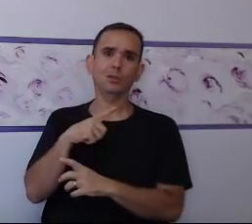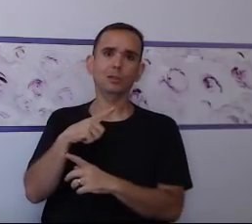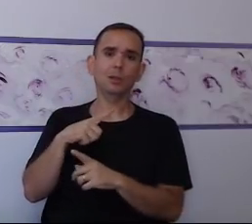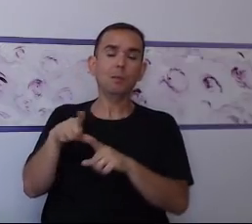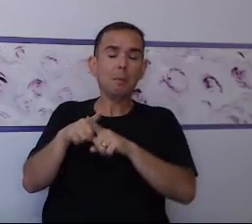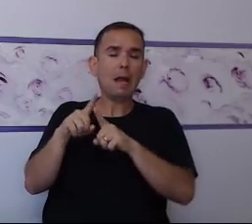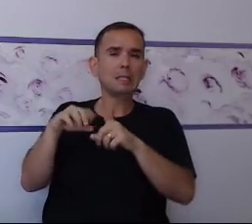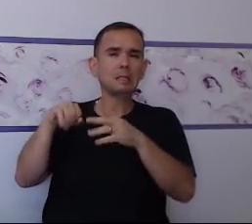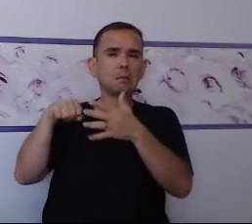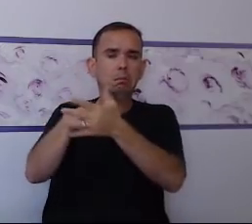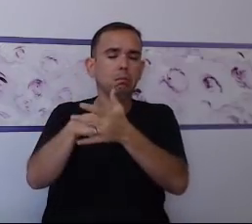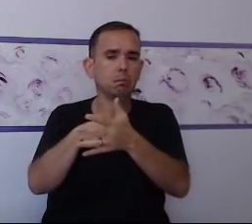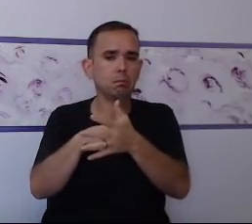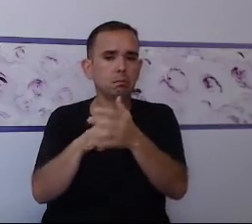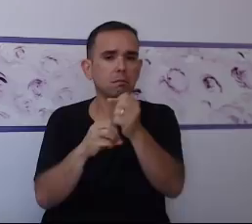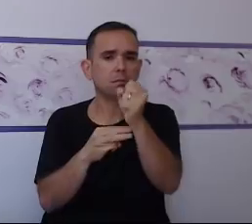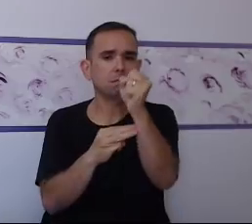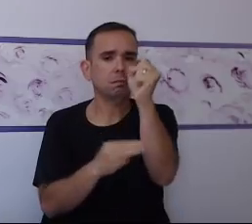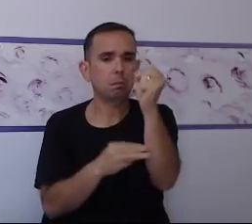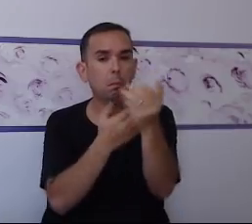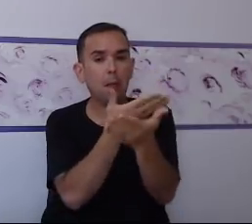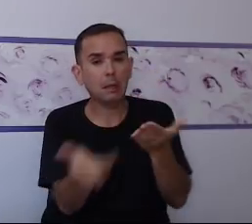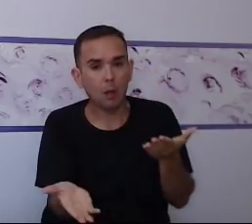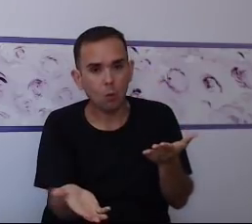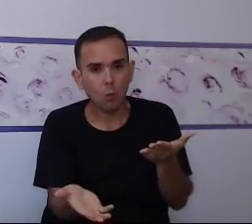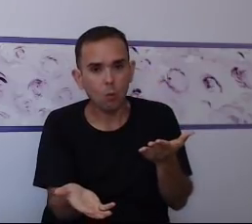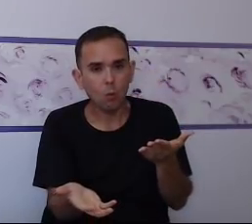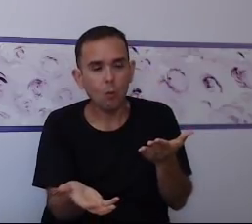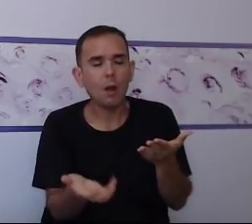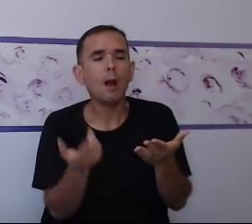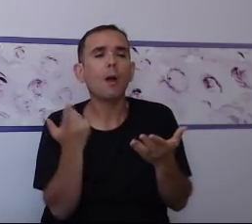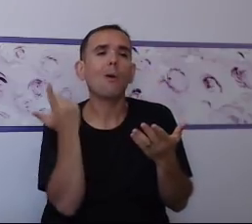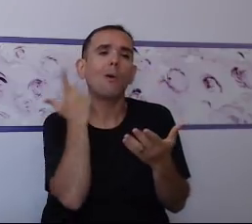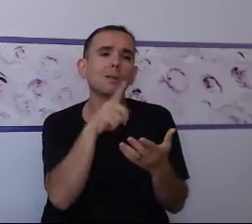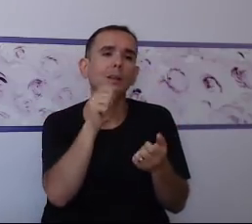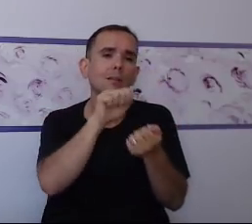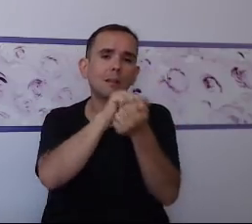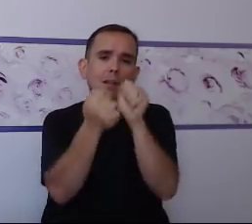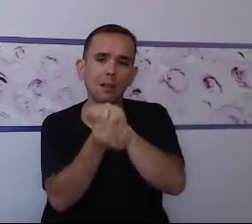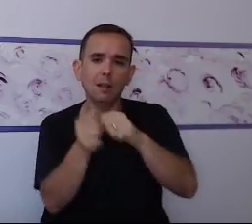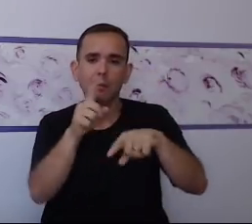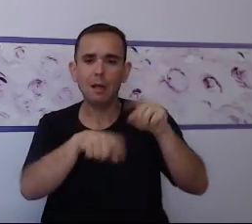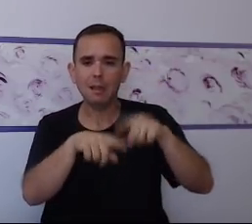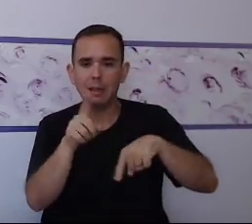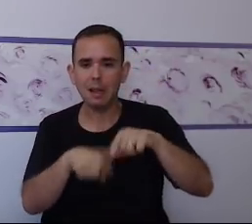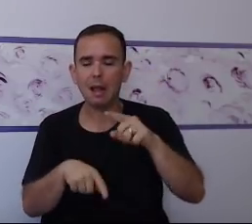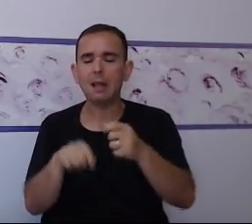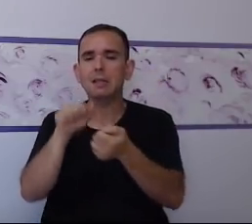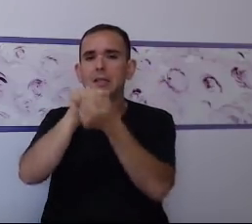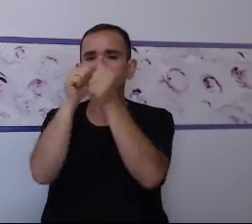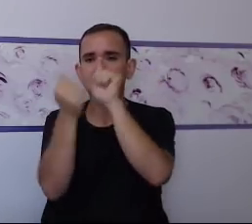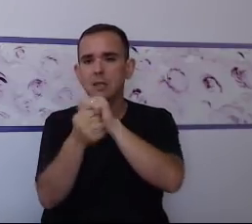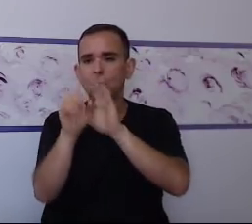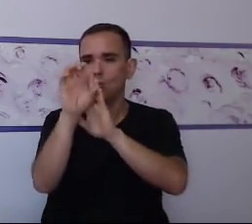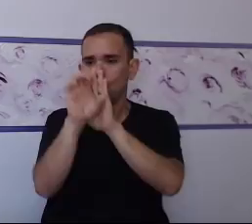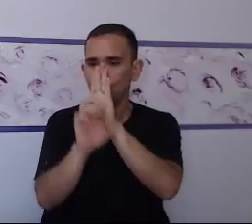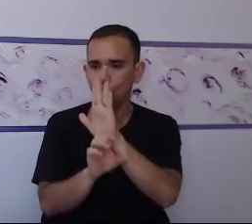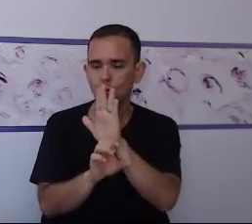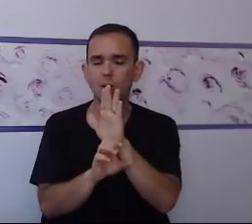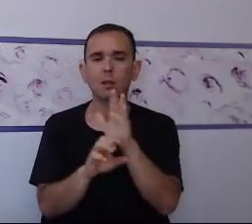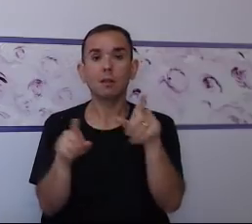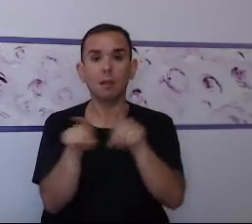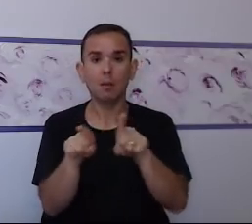sequela muscular, não tem mais apreensão. Então, a gente vem adaptando os materiais, adaptando o conteúdo,